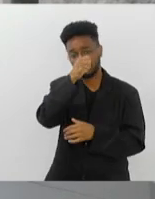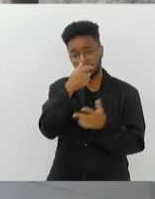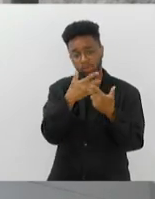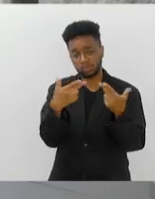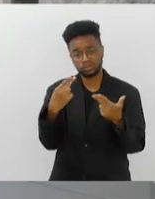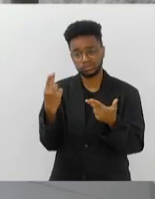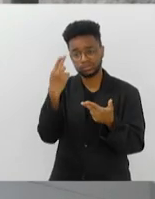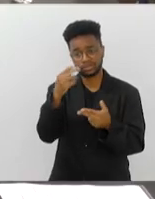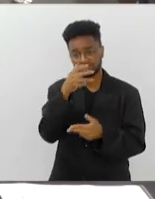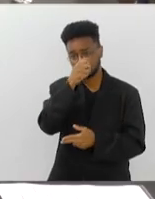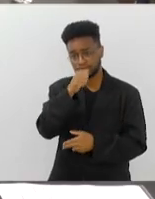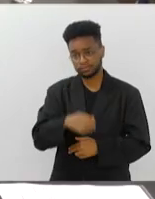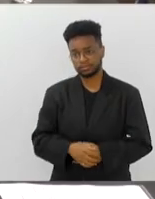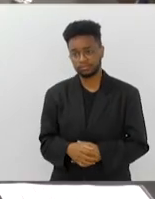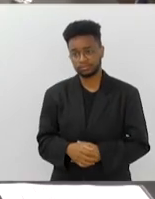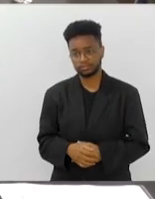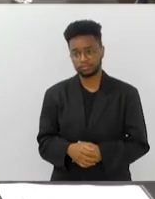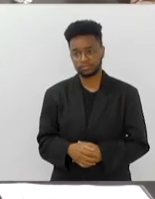presidente,